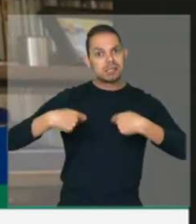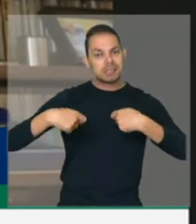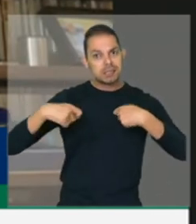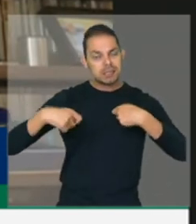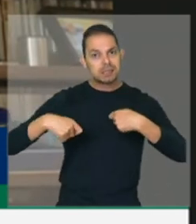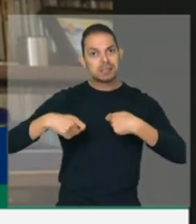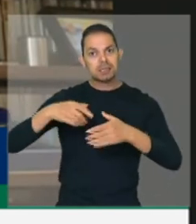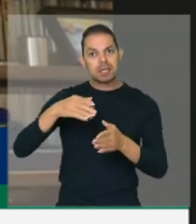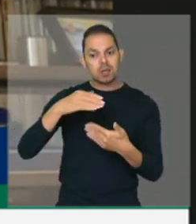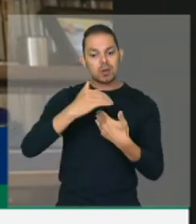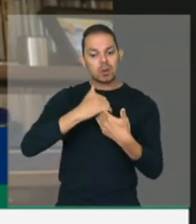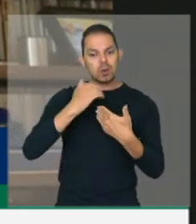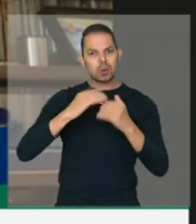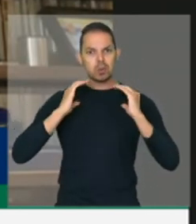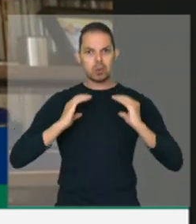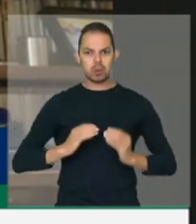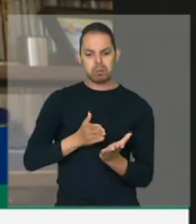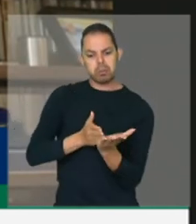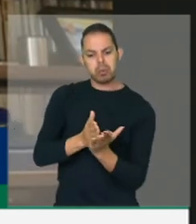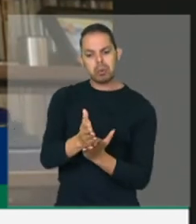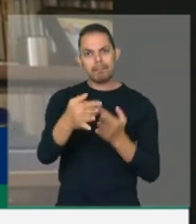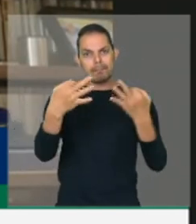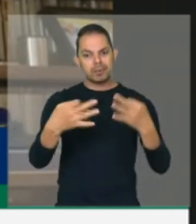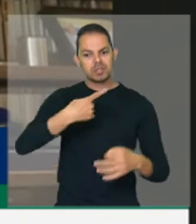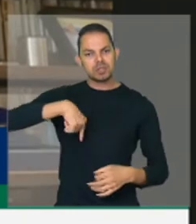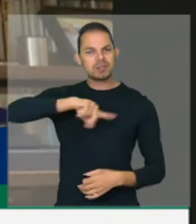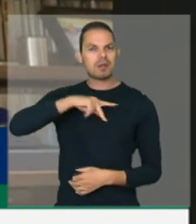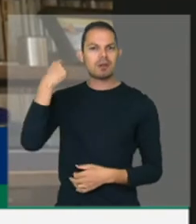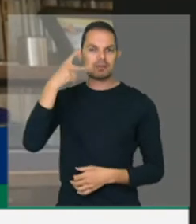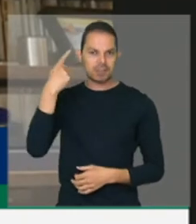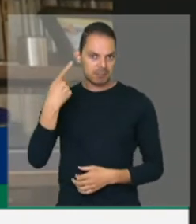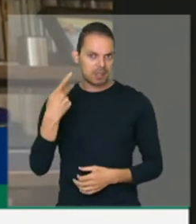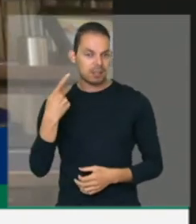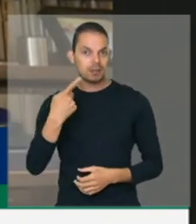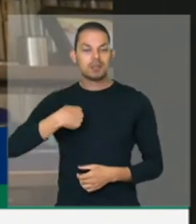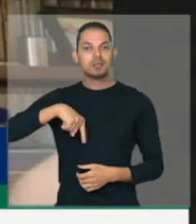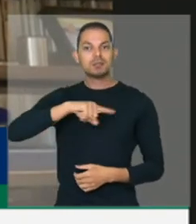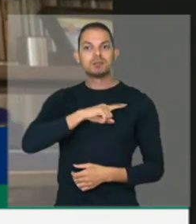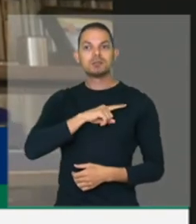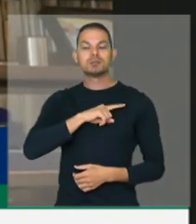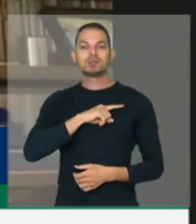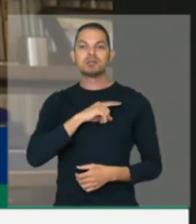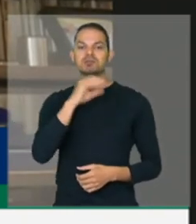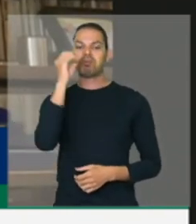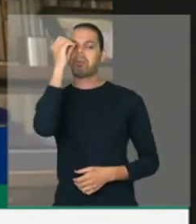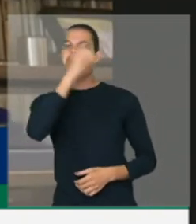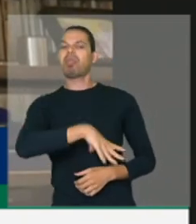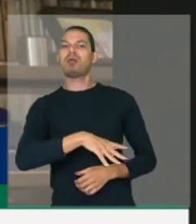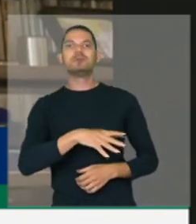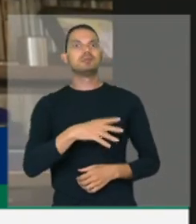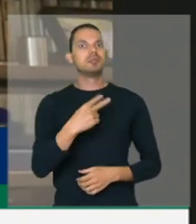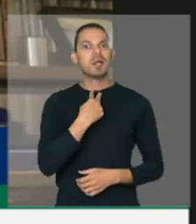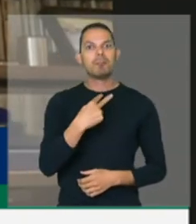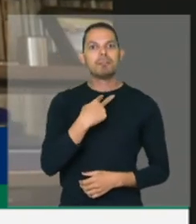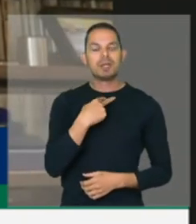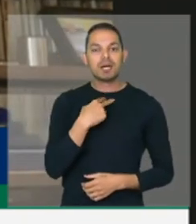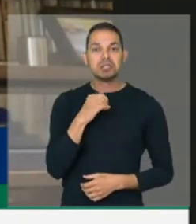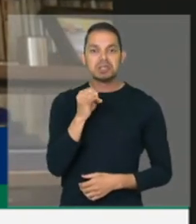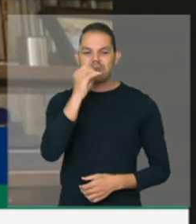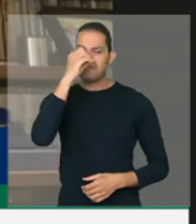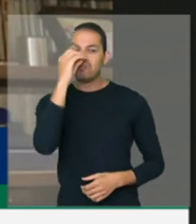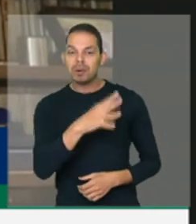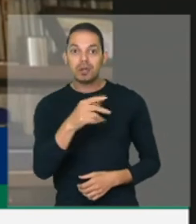é que tem que orientar a conduta de nós parlamentares. Não podemos passar à frente disso, porque senão nós estaremos... O